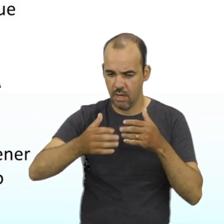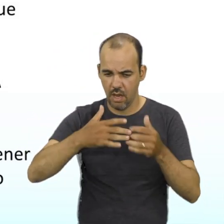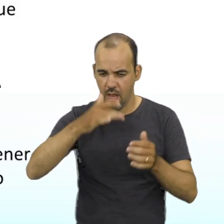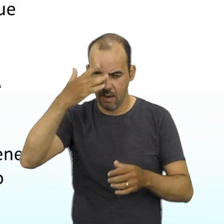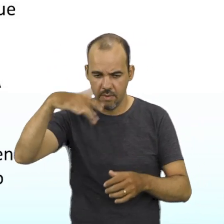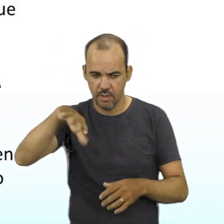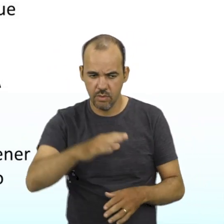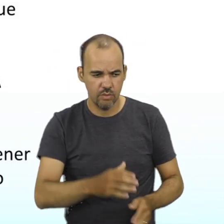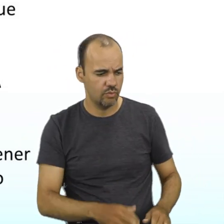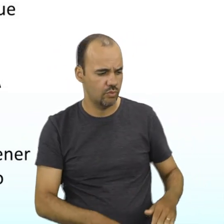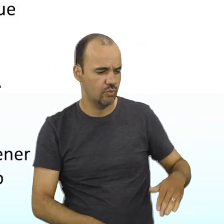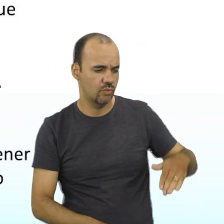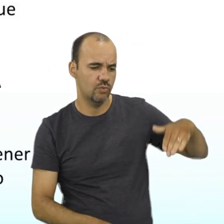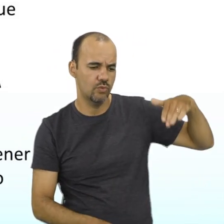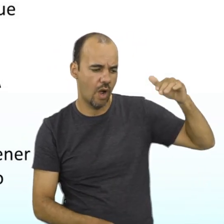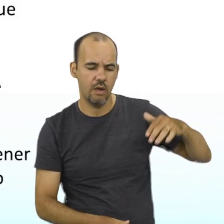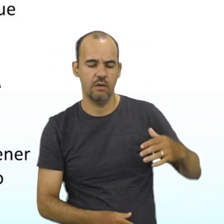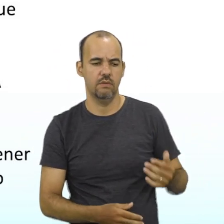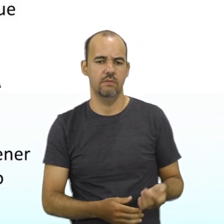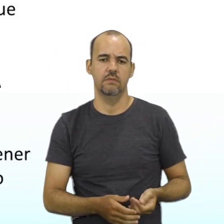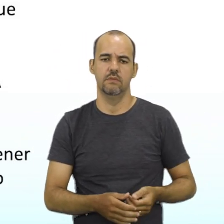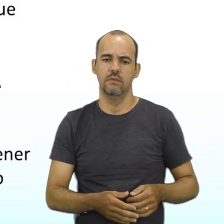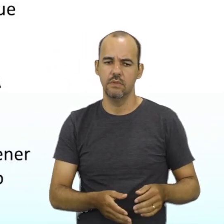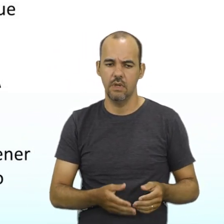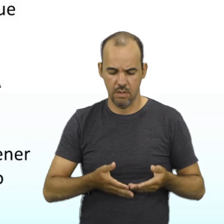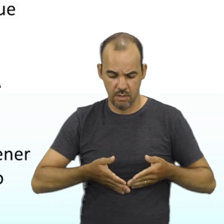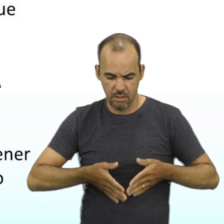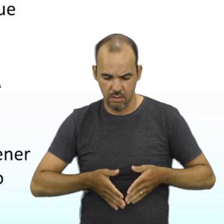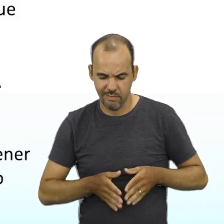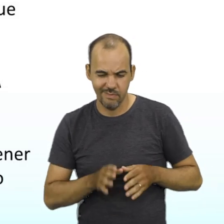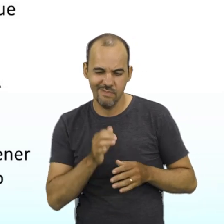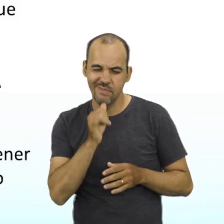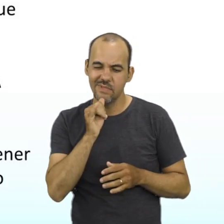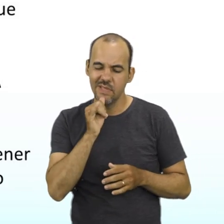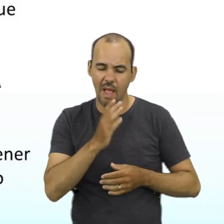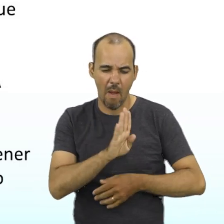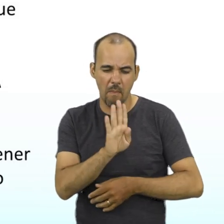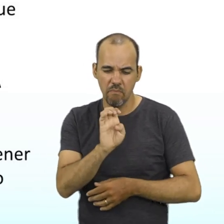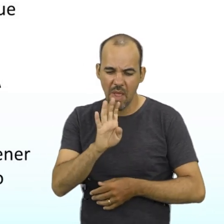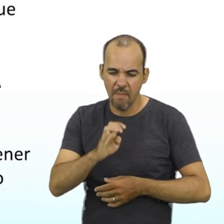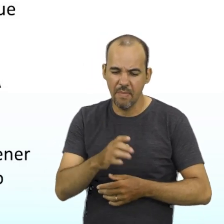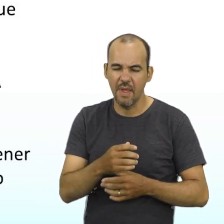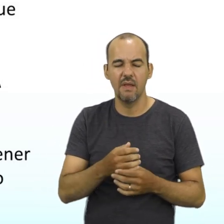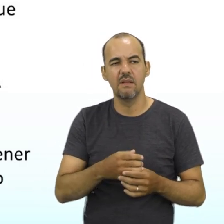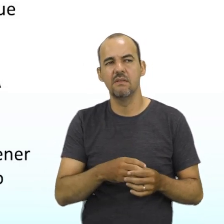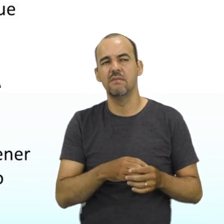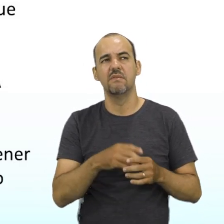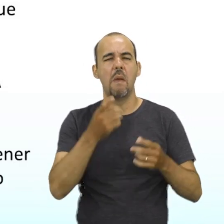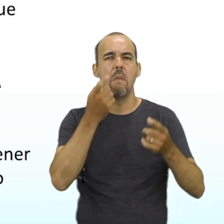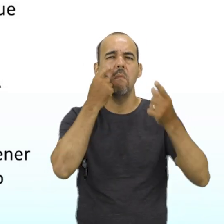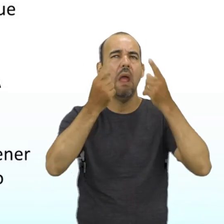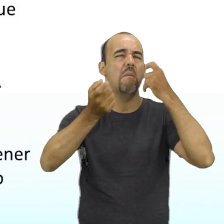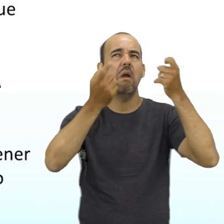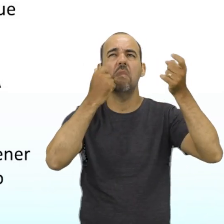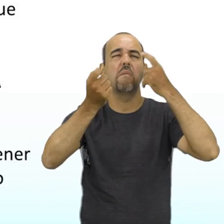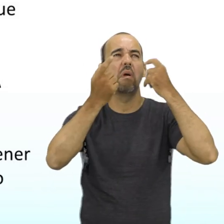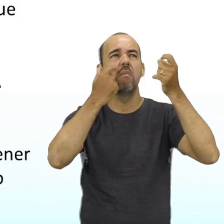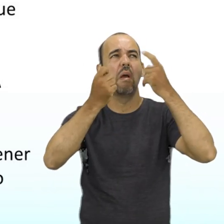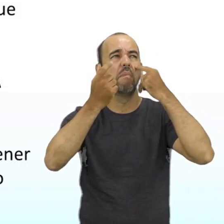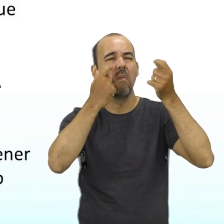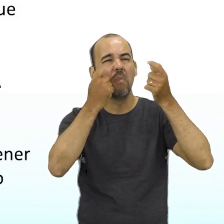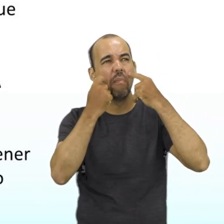muito jovens, bebês descobrem que eles podem chorar, que eles podem fazer birras e